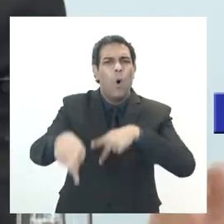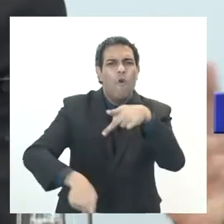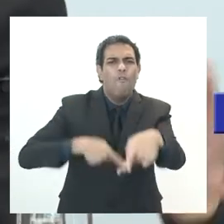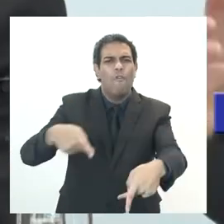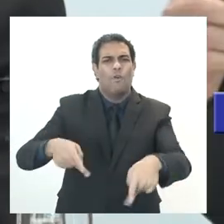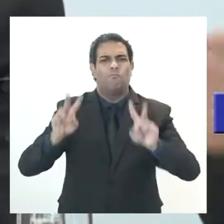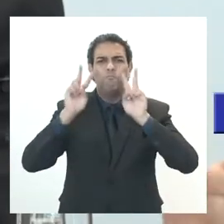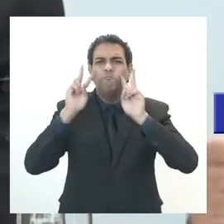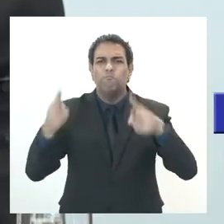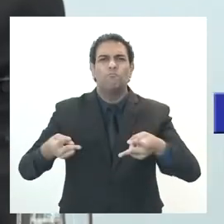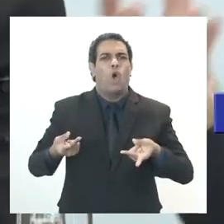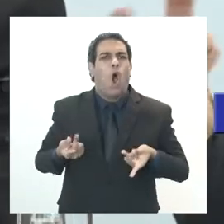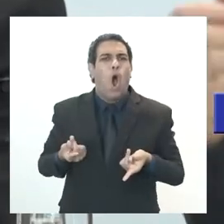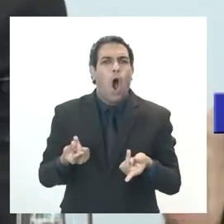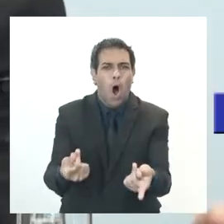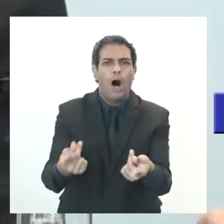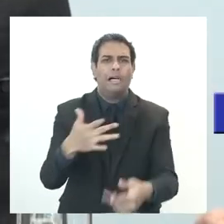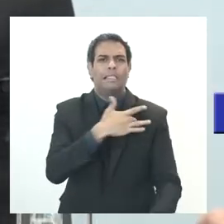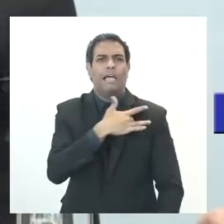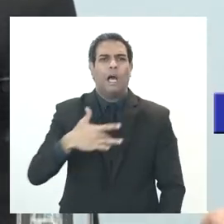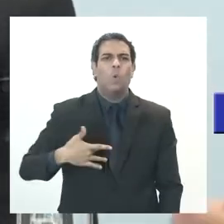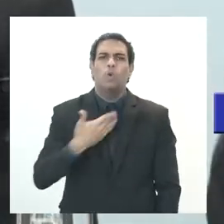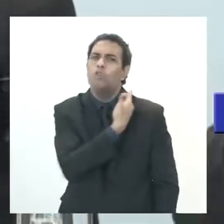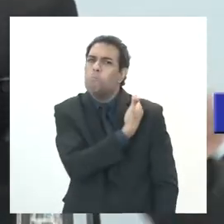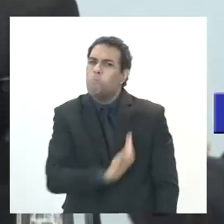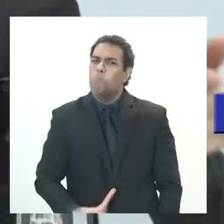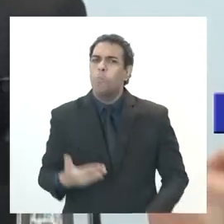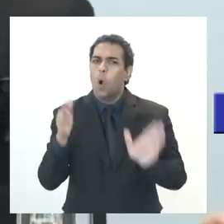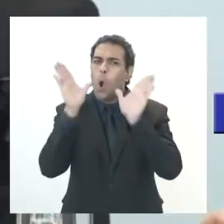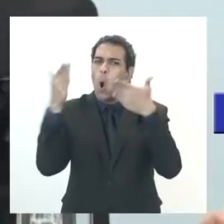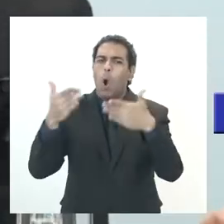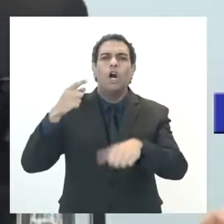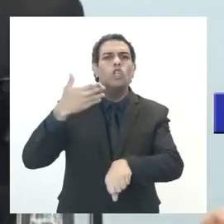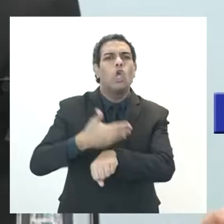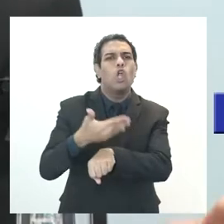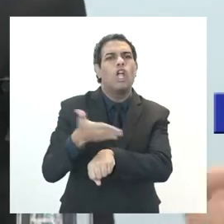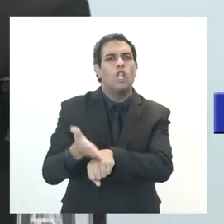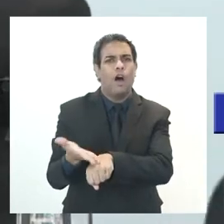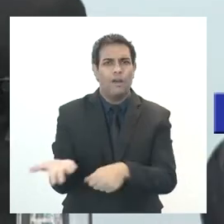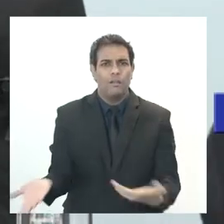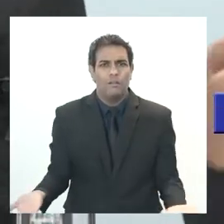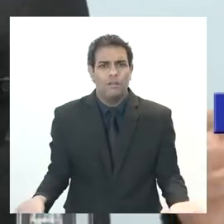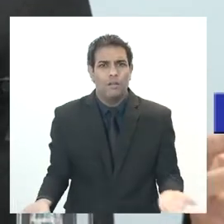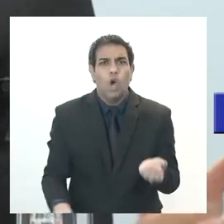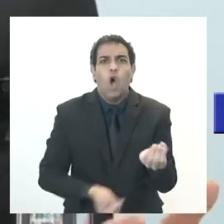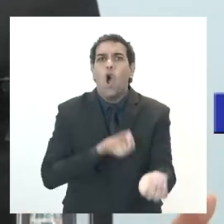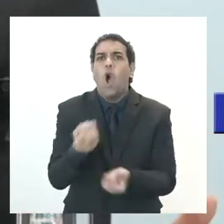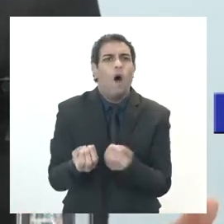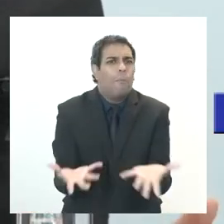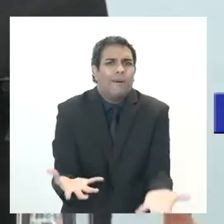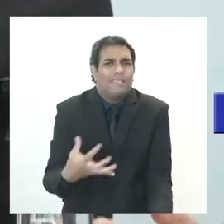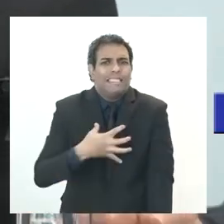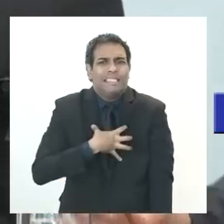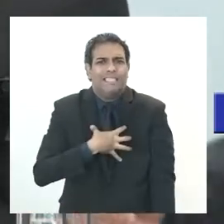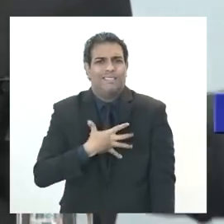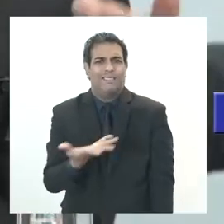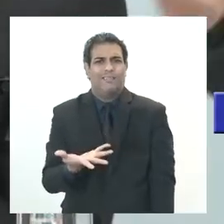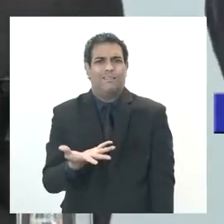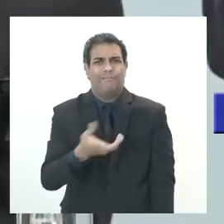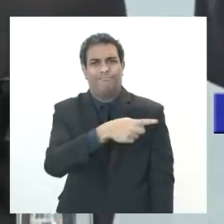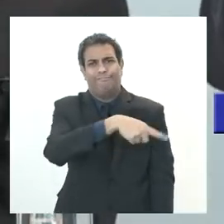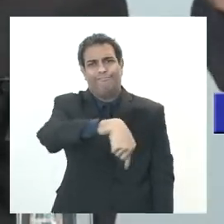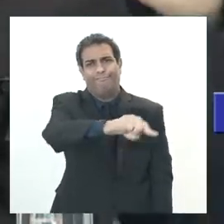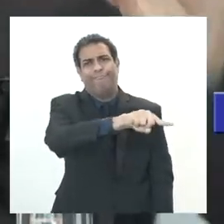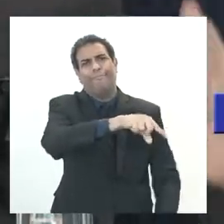de maneira permanente a saúde pública em particular o tempo inteiro Então qual é o sentido a não ser